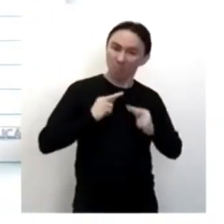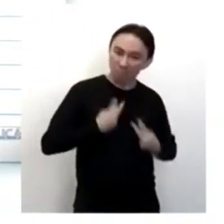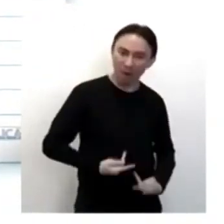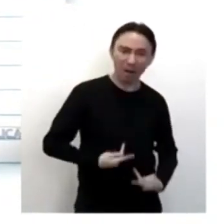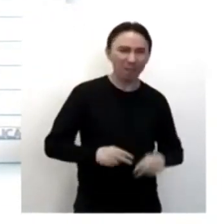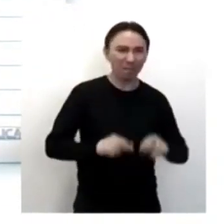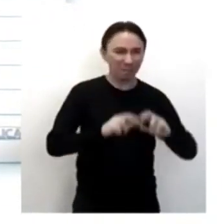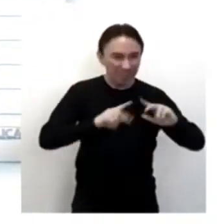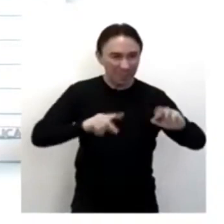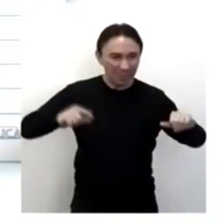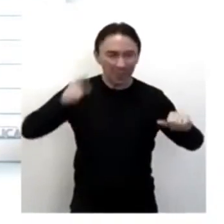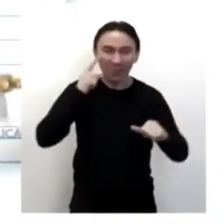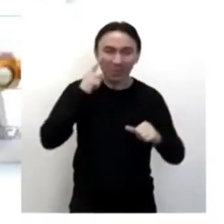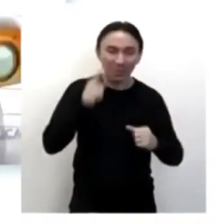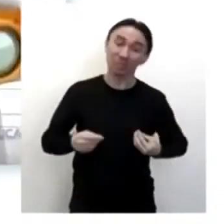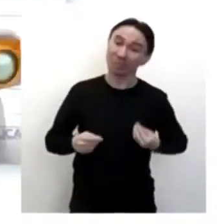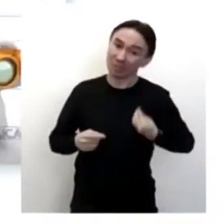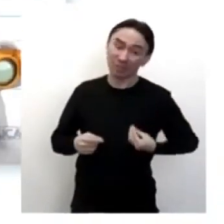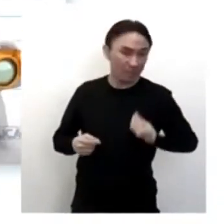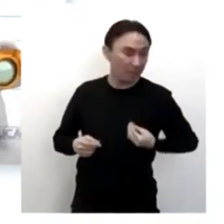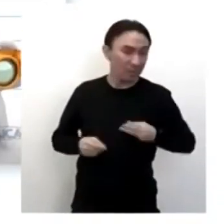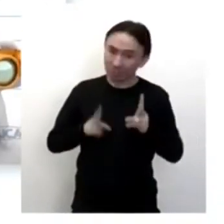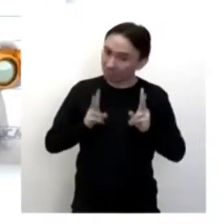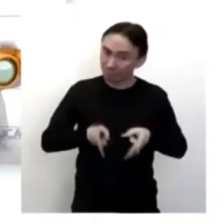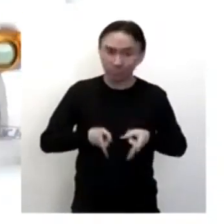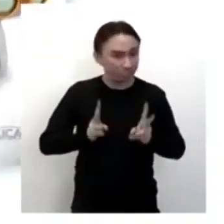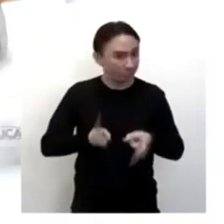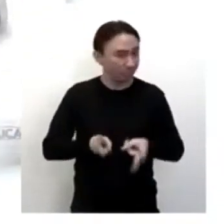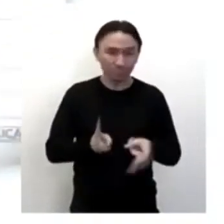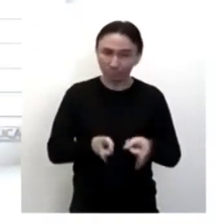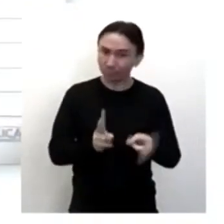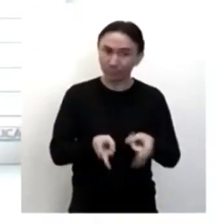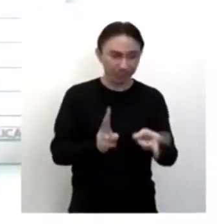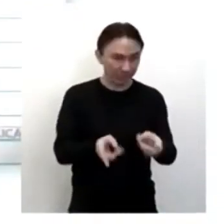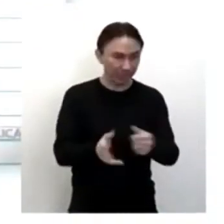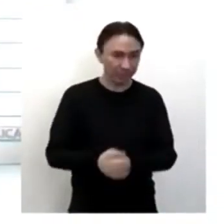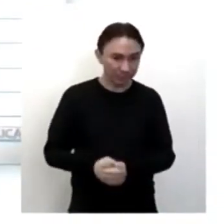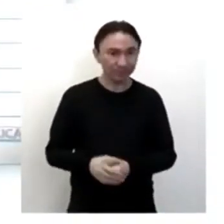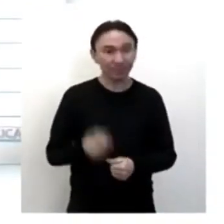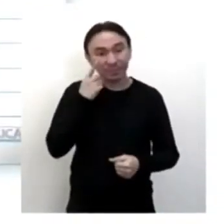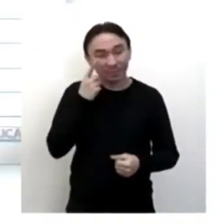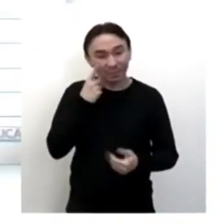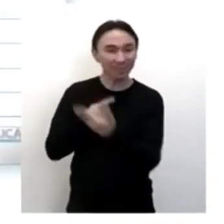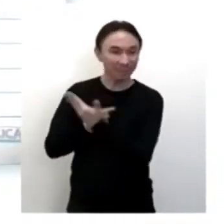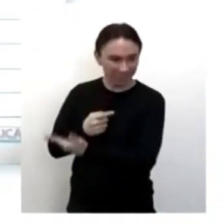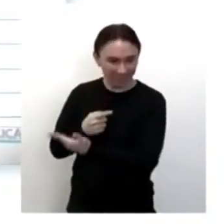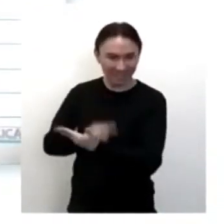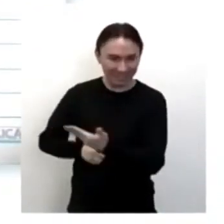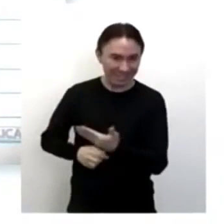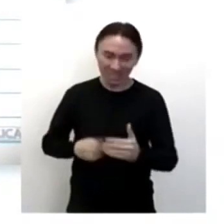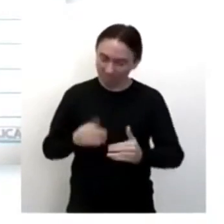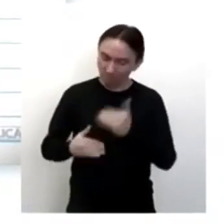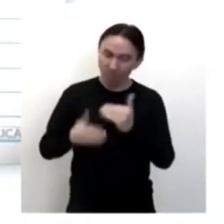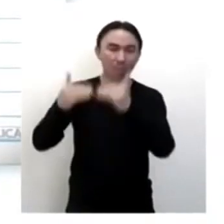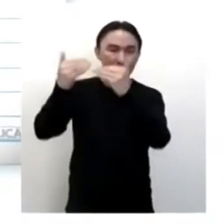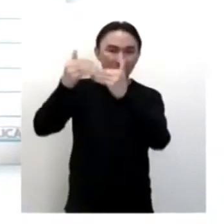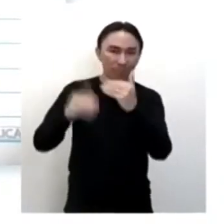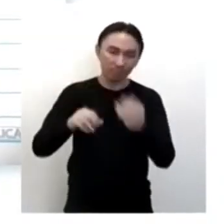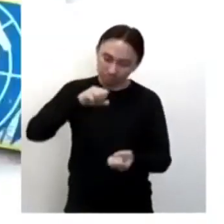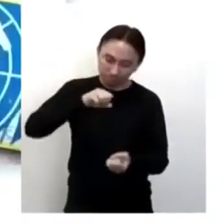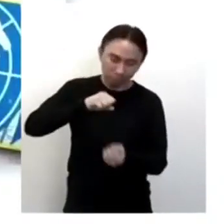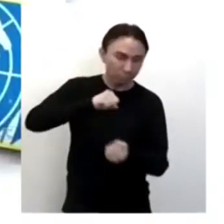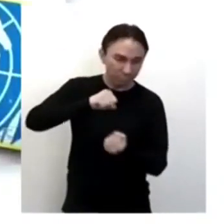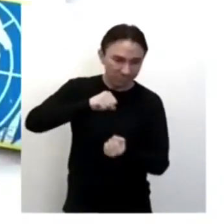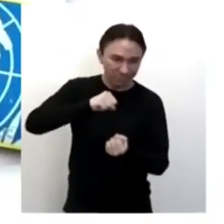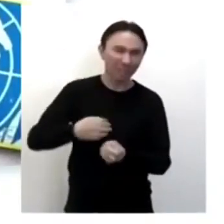às mudanças nas condições ambientais no longo prazo. Já o termo desenvolvimento sustentável foi consagrado em